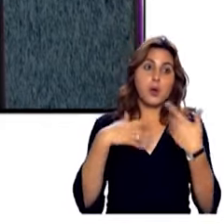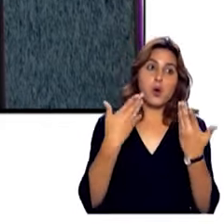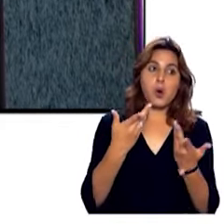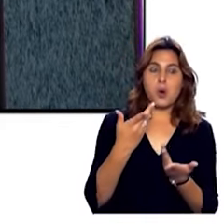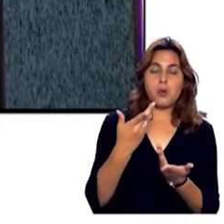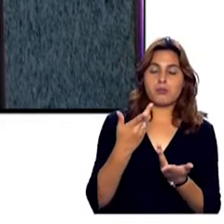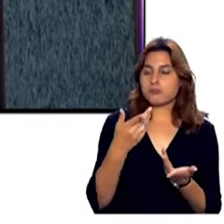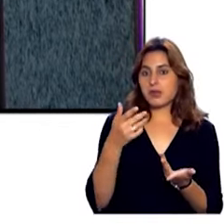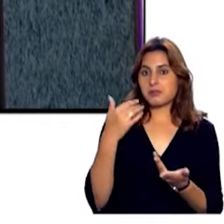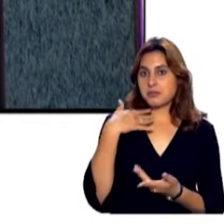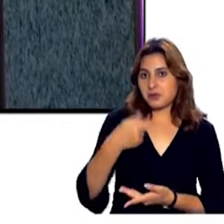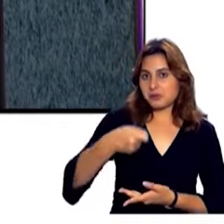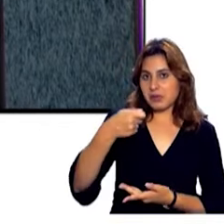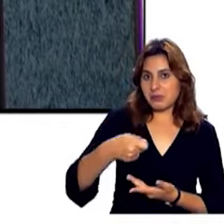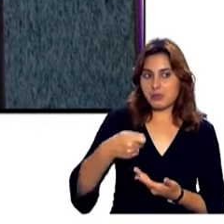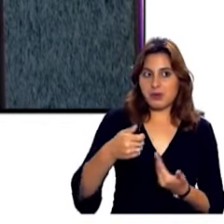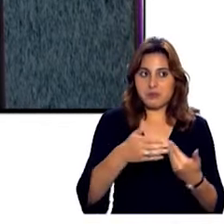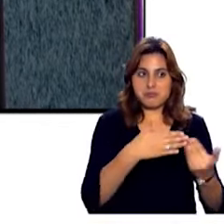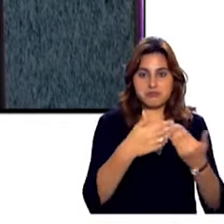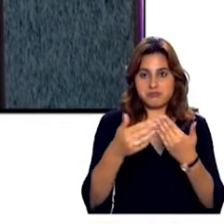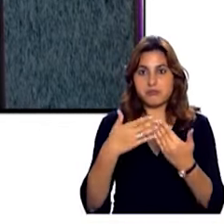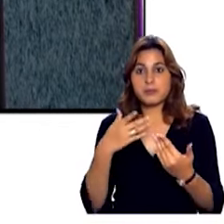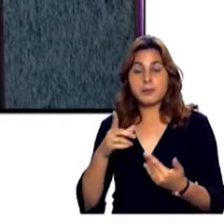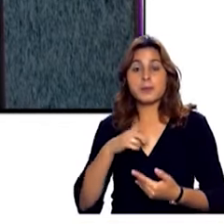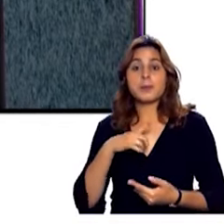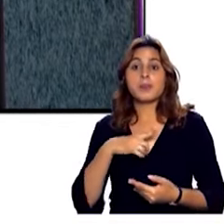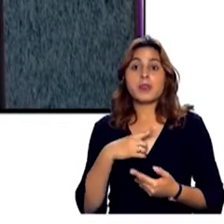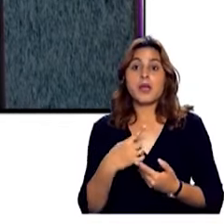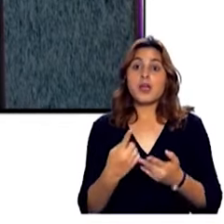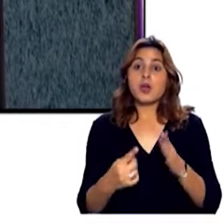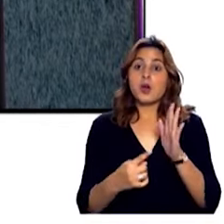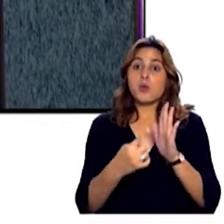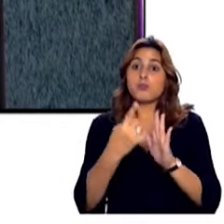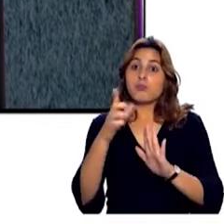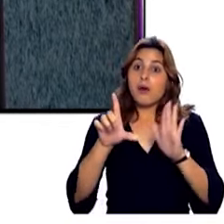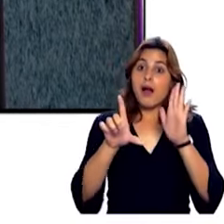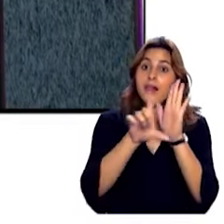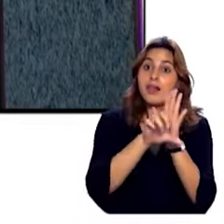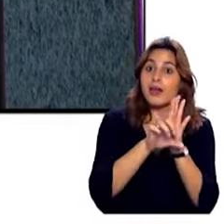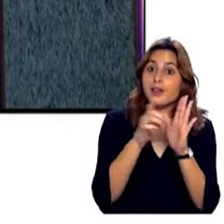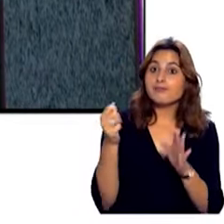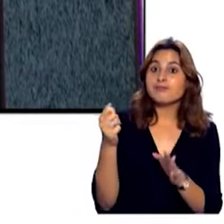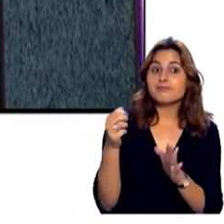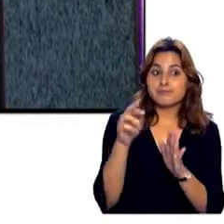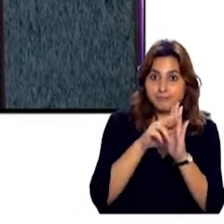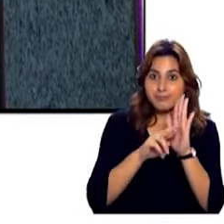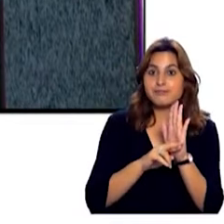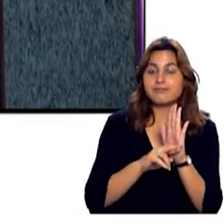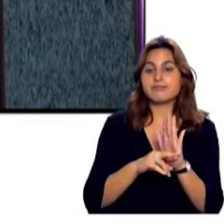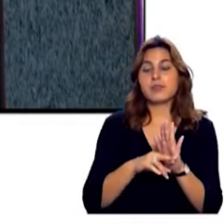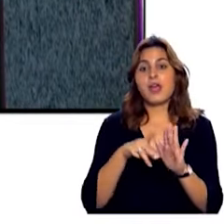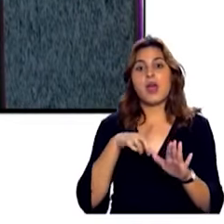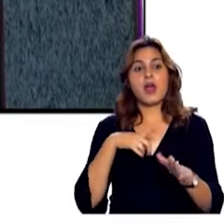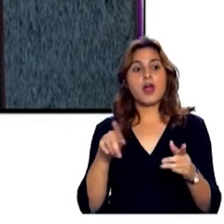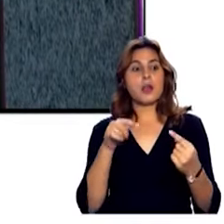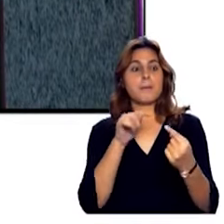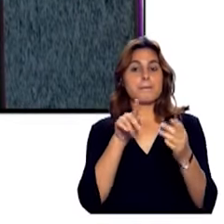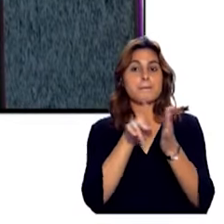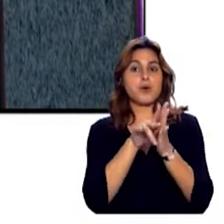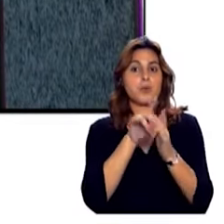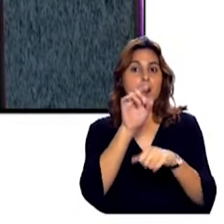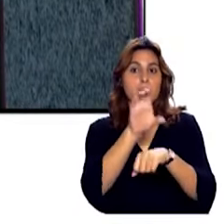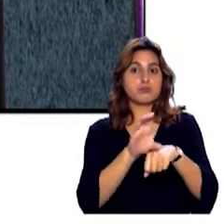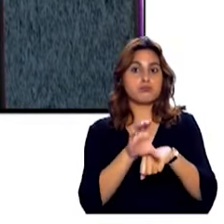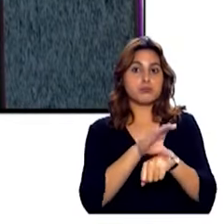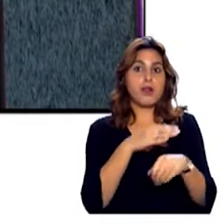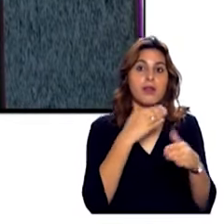há uma Norma vivente e o que seria a norma vivente seria a norma que constitui a interpretação que é